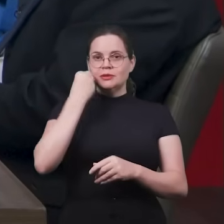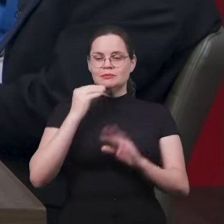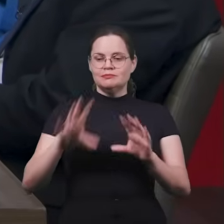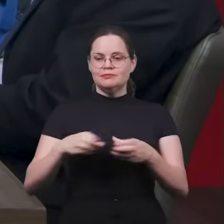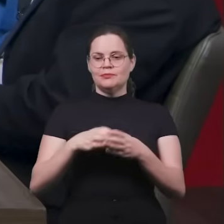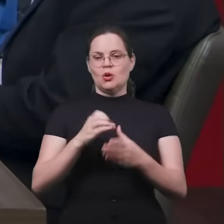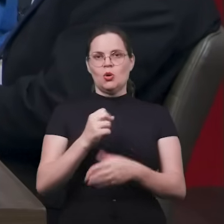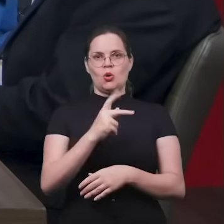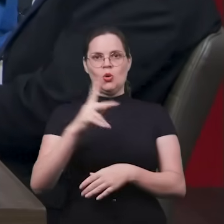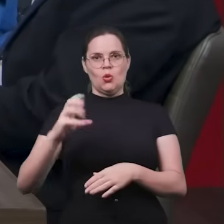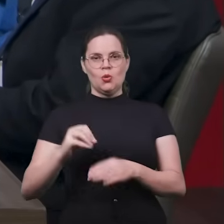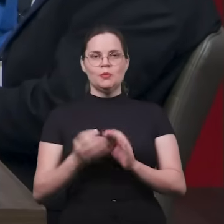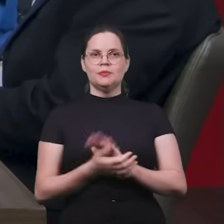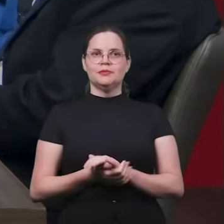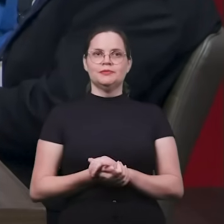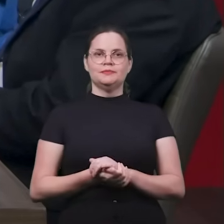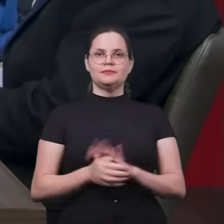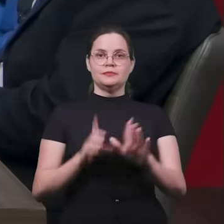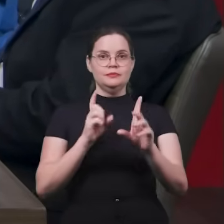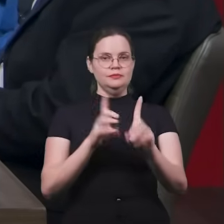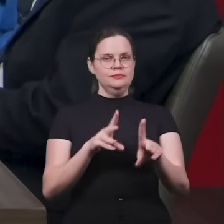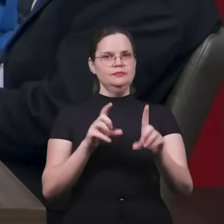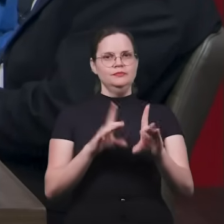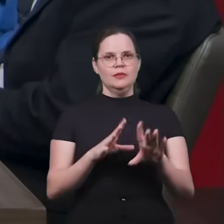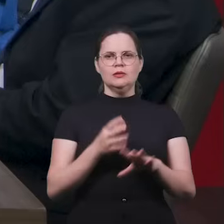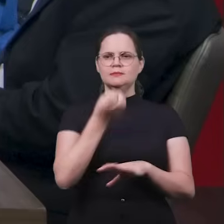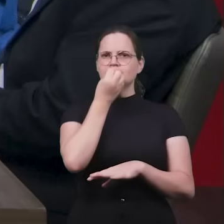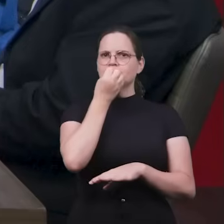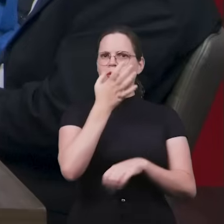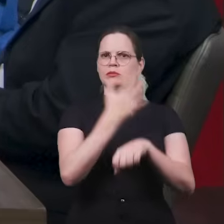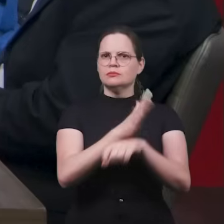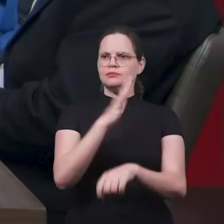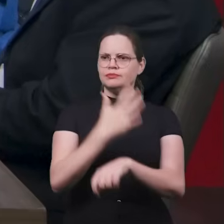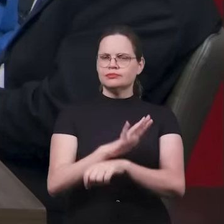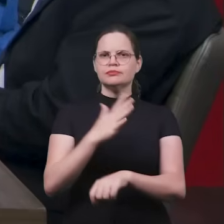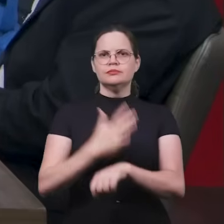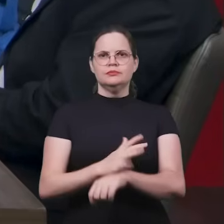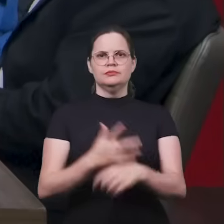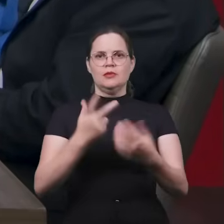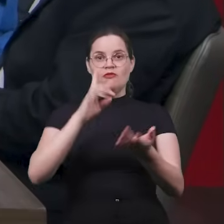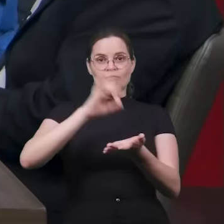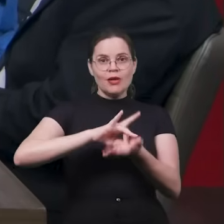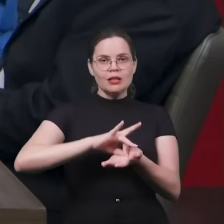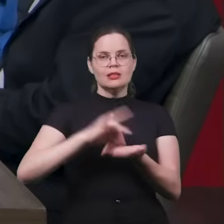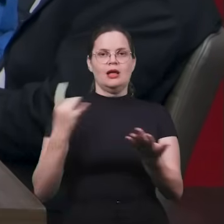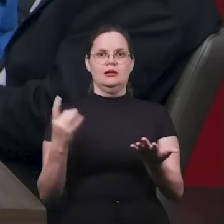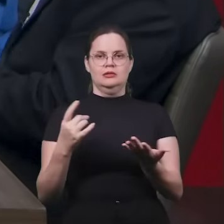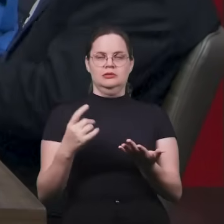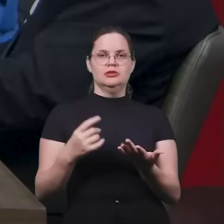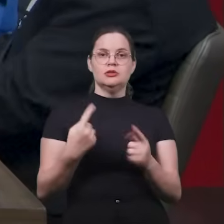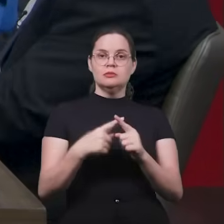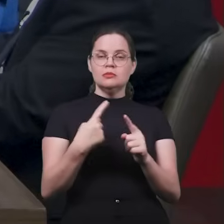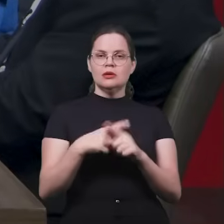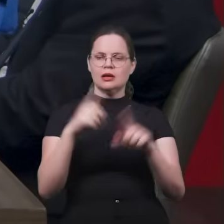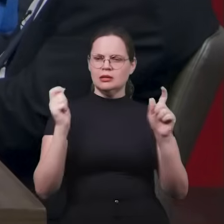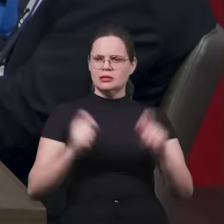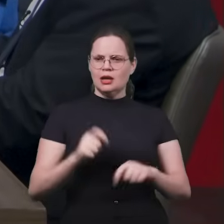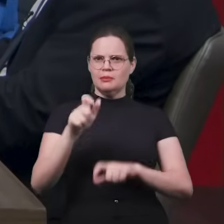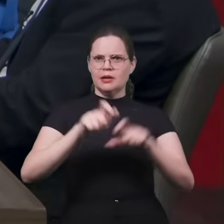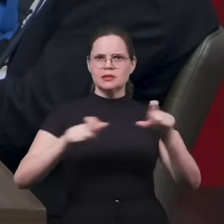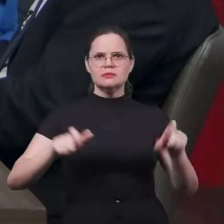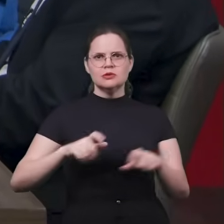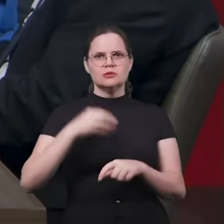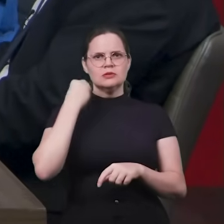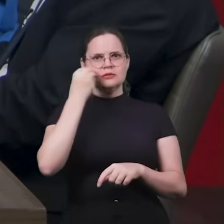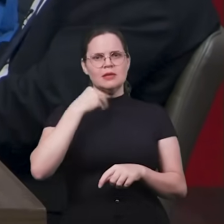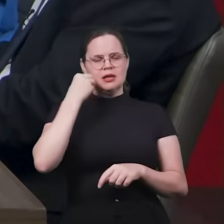a doutrina. Ela, uma doutrina bem aplicada, sã, como a palavra diz, saudável, ela leva o homem